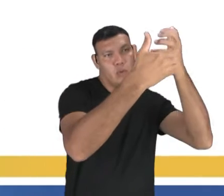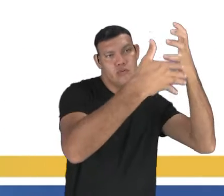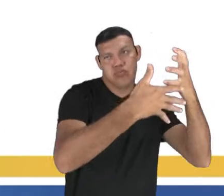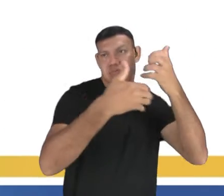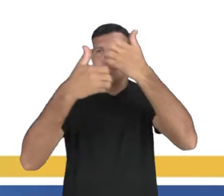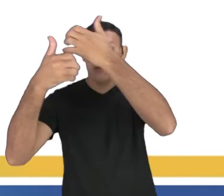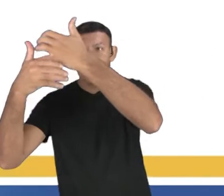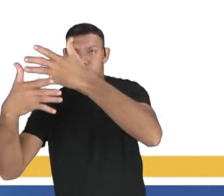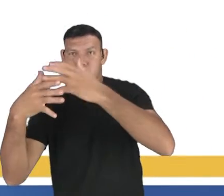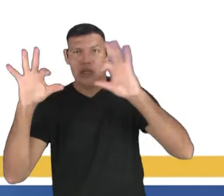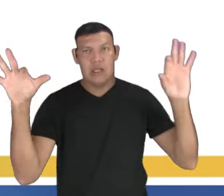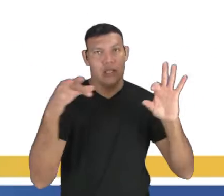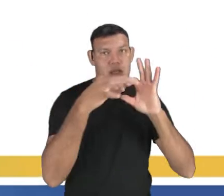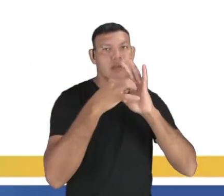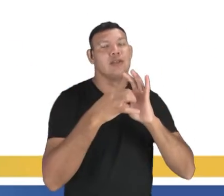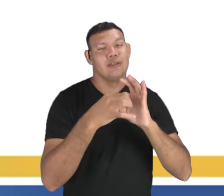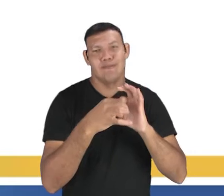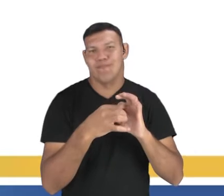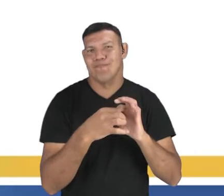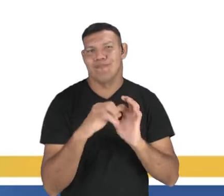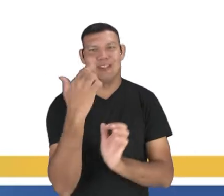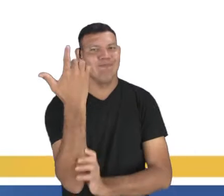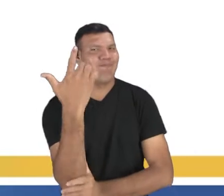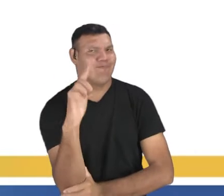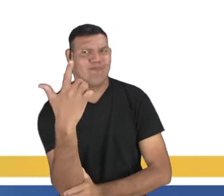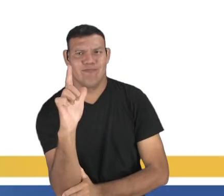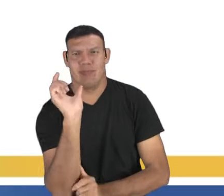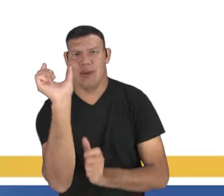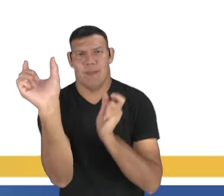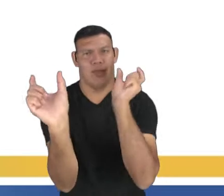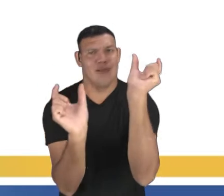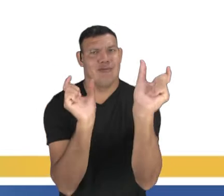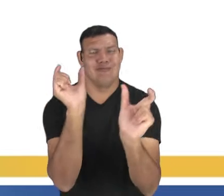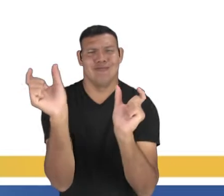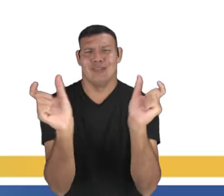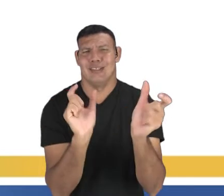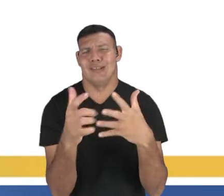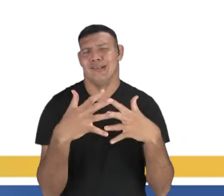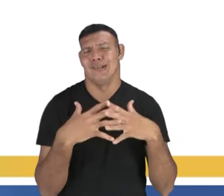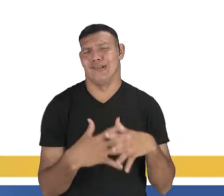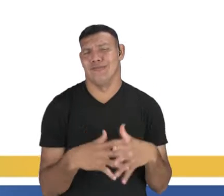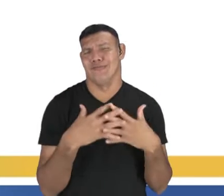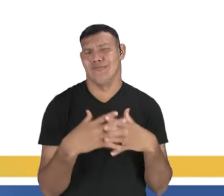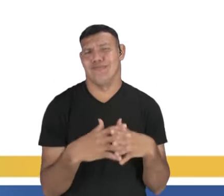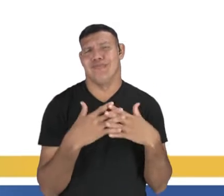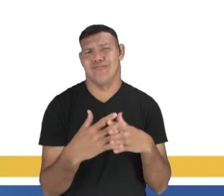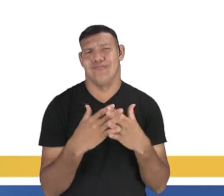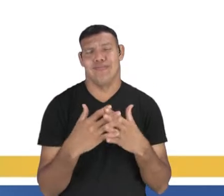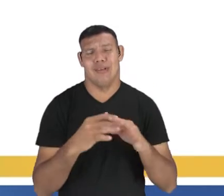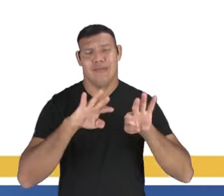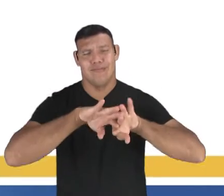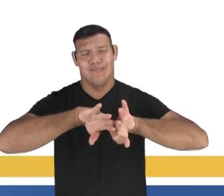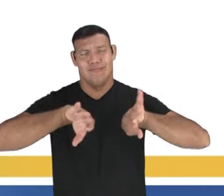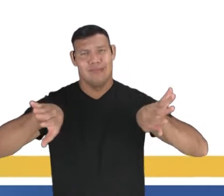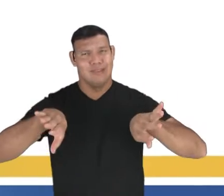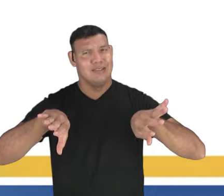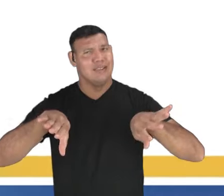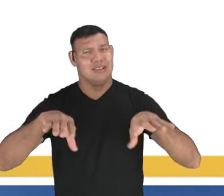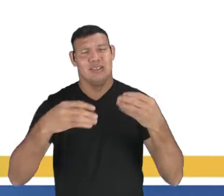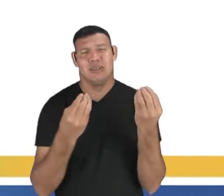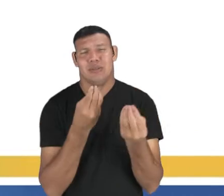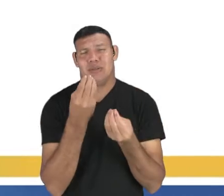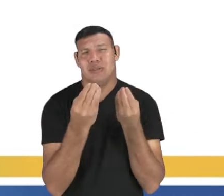tá? Sem essas expressões ou palavras, o texto fica desconectado, não entra